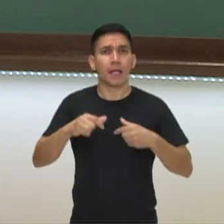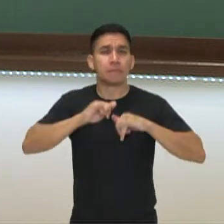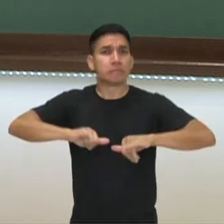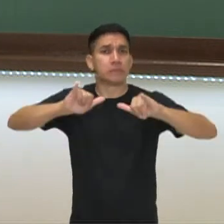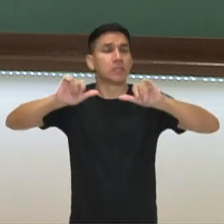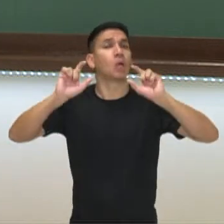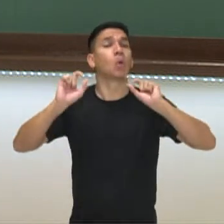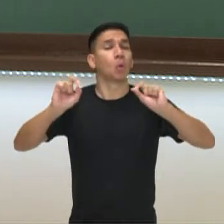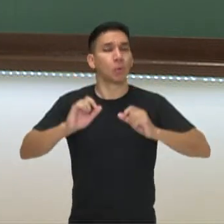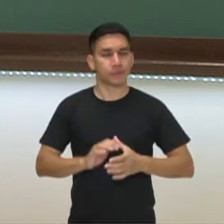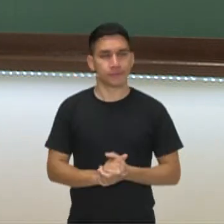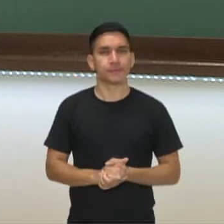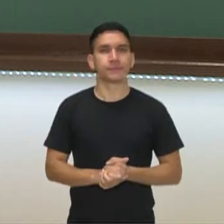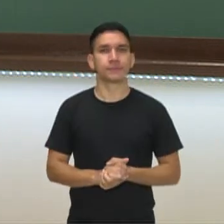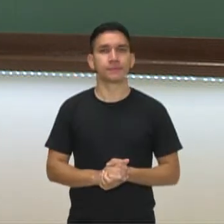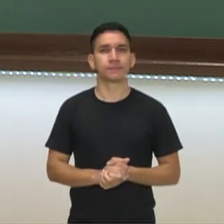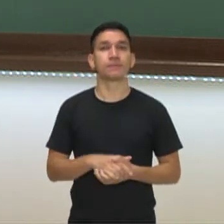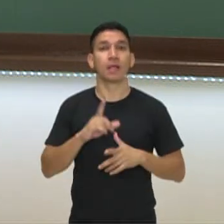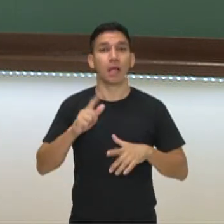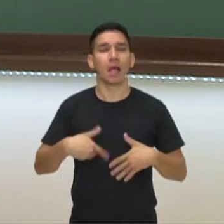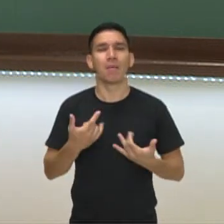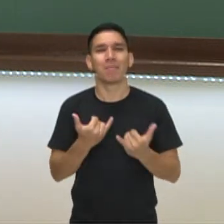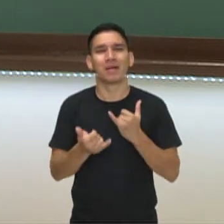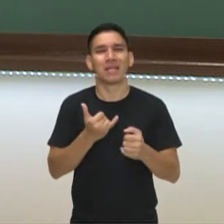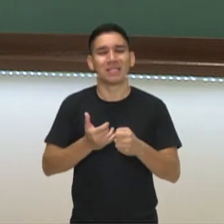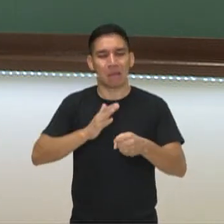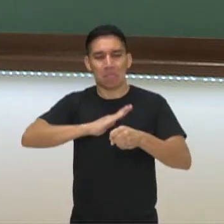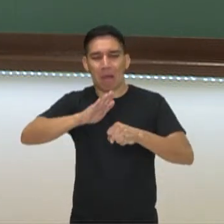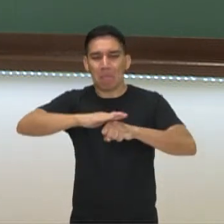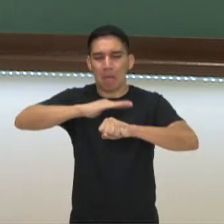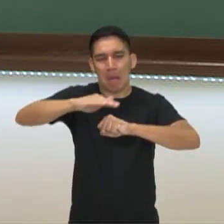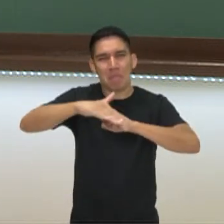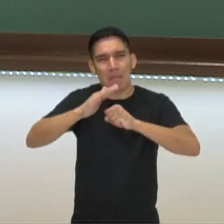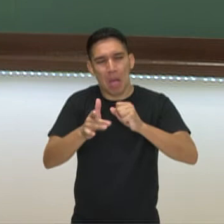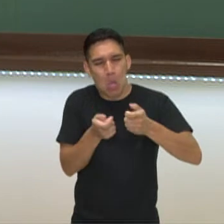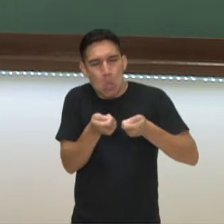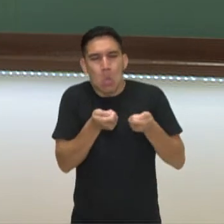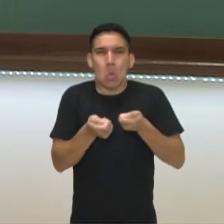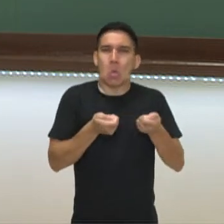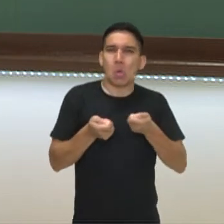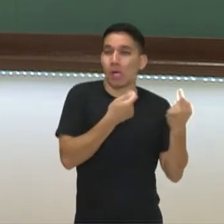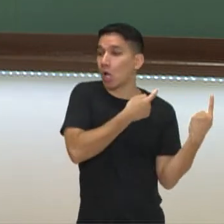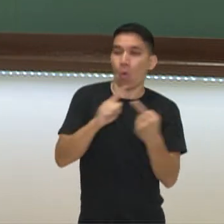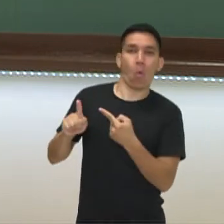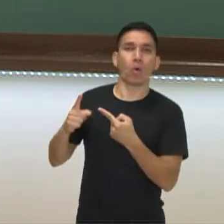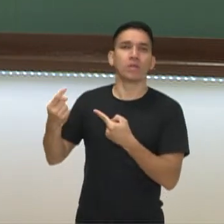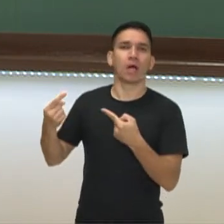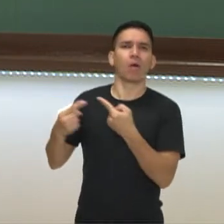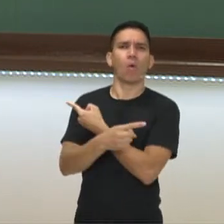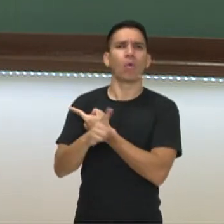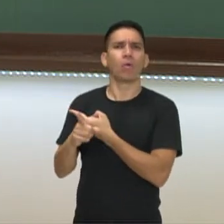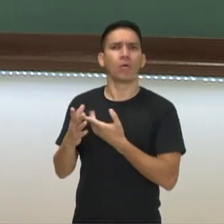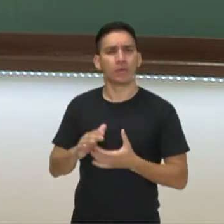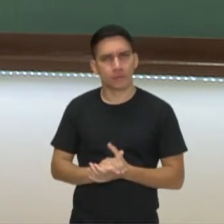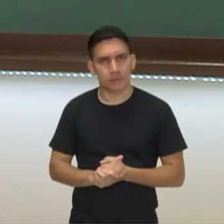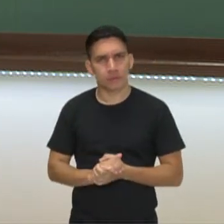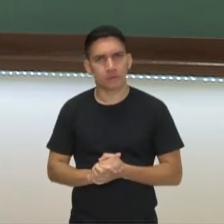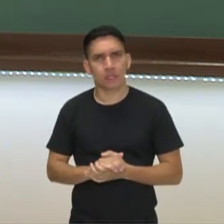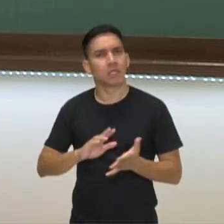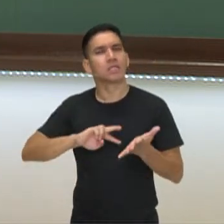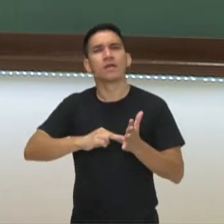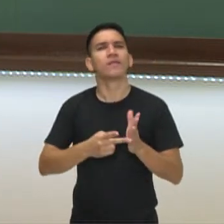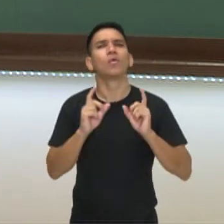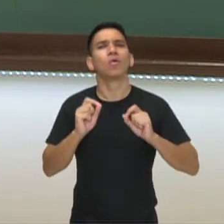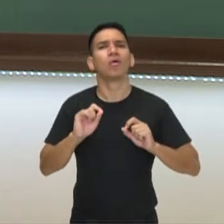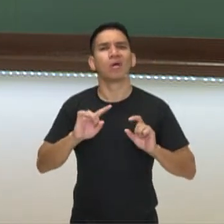veementemente, né, de uma lapidação total, né, da oposição. Quer dizer, a oposição em